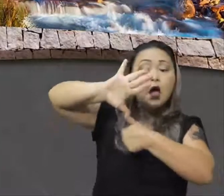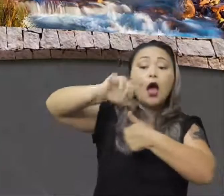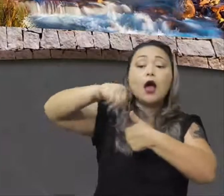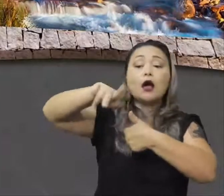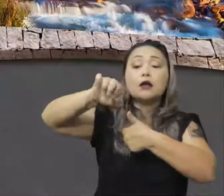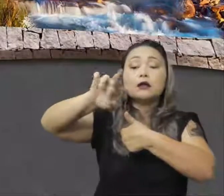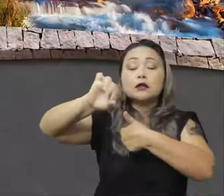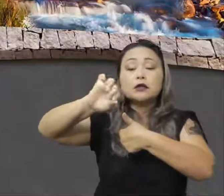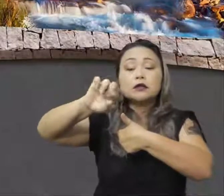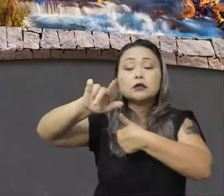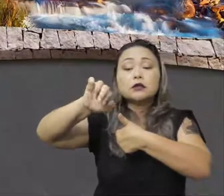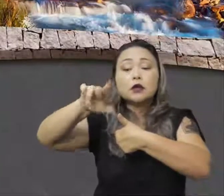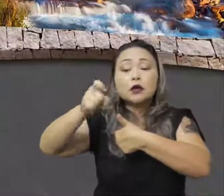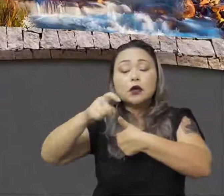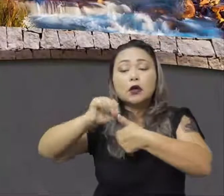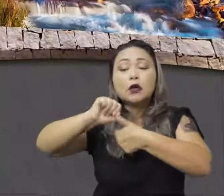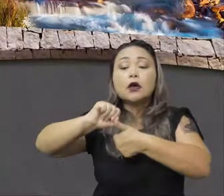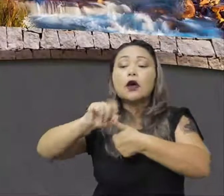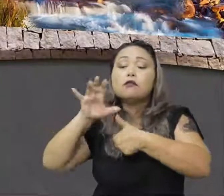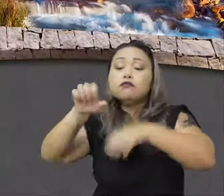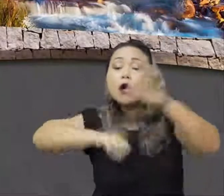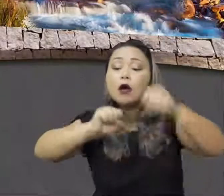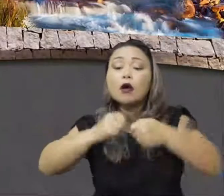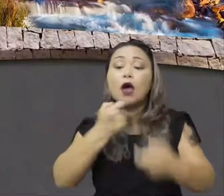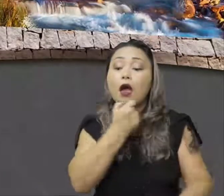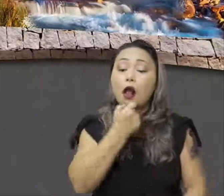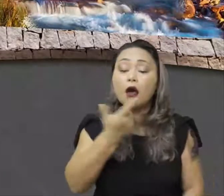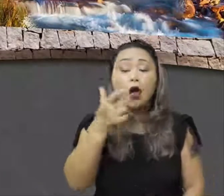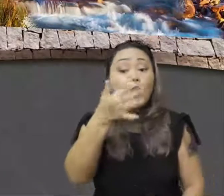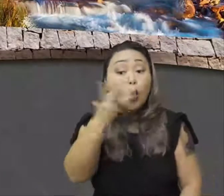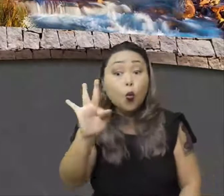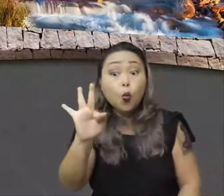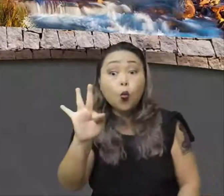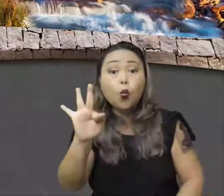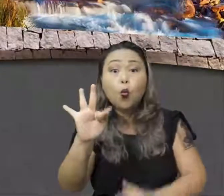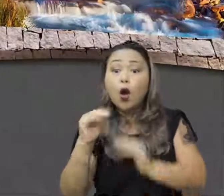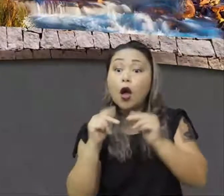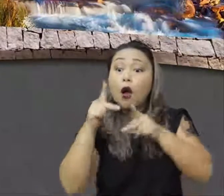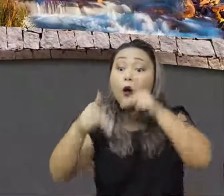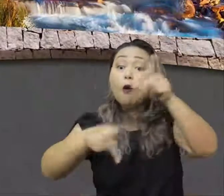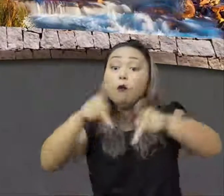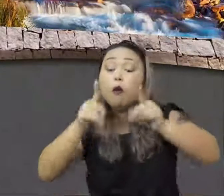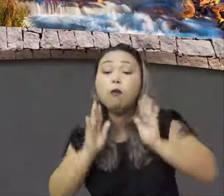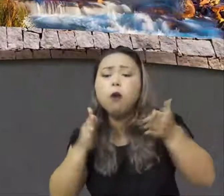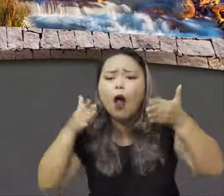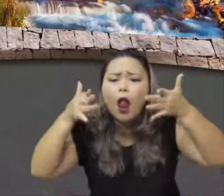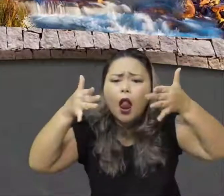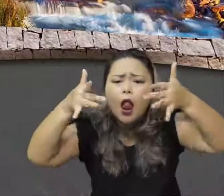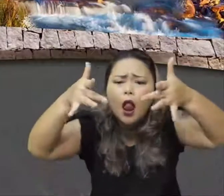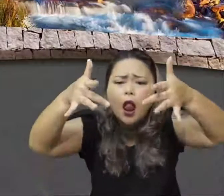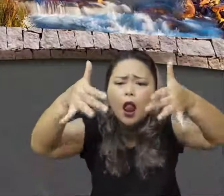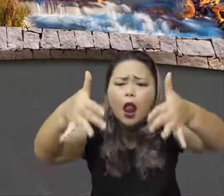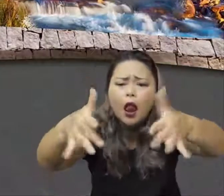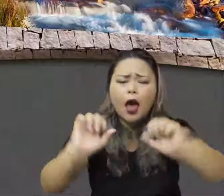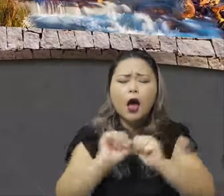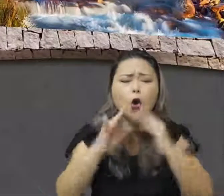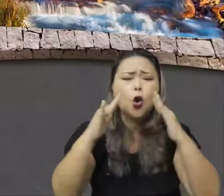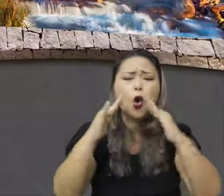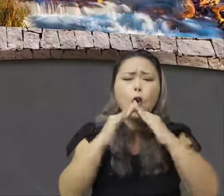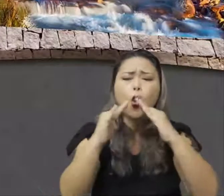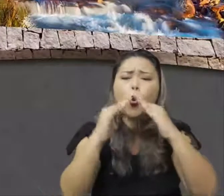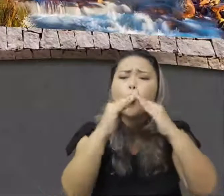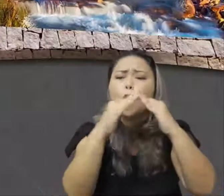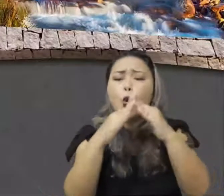anglo-saxônicos, colonização inglesa e francesa, colônia de povoamento, foram para lá para construir uma